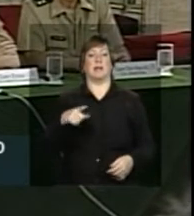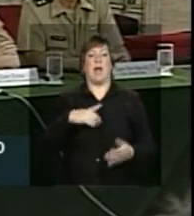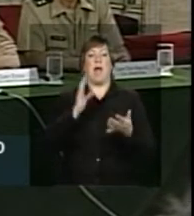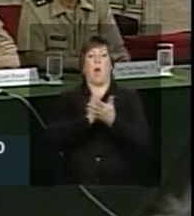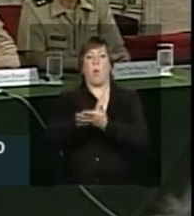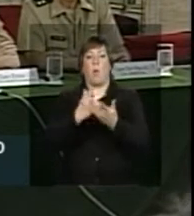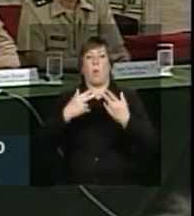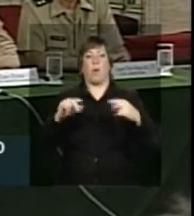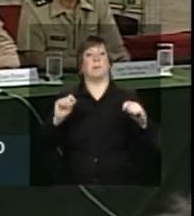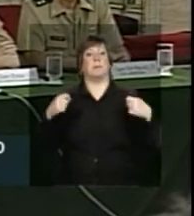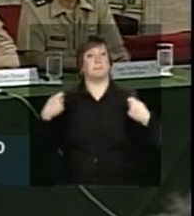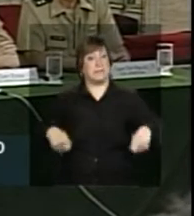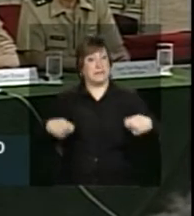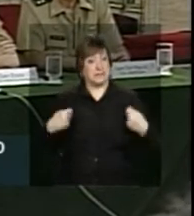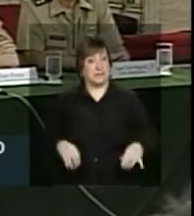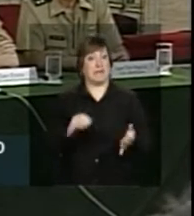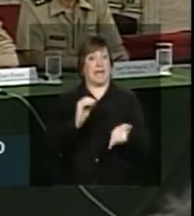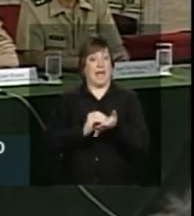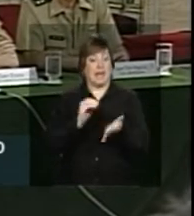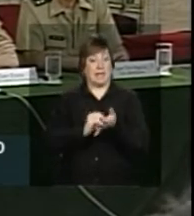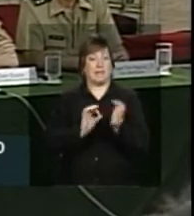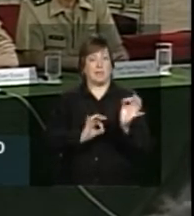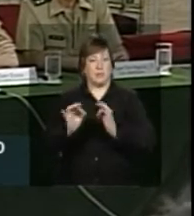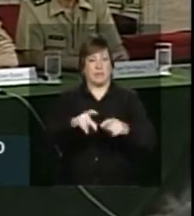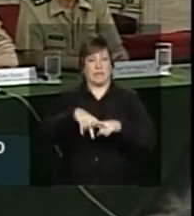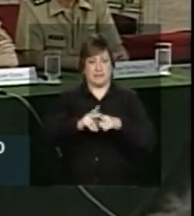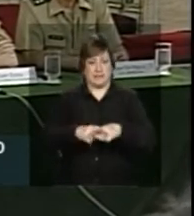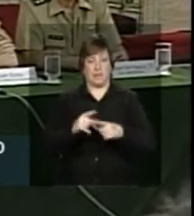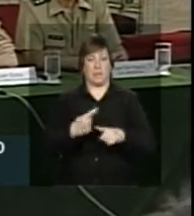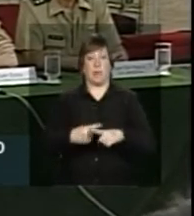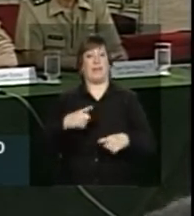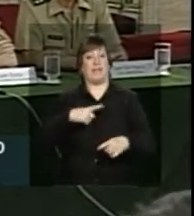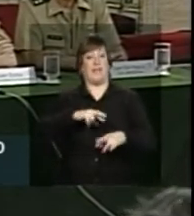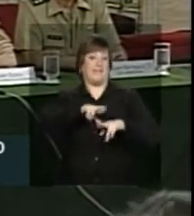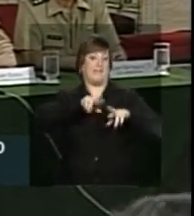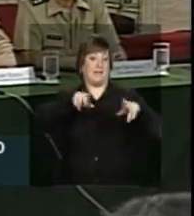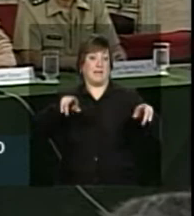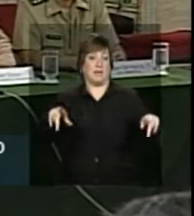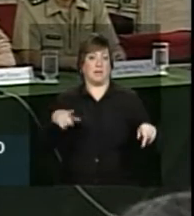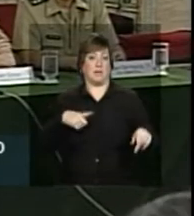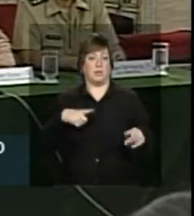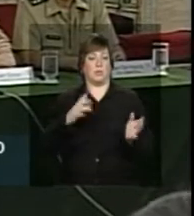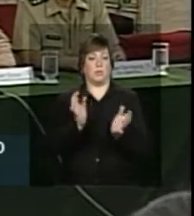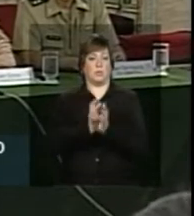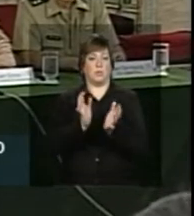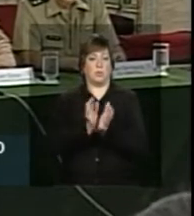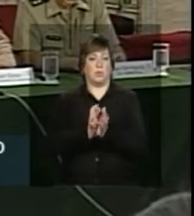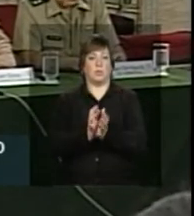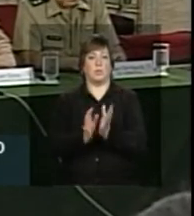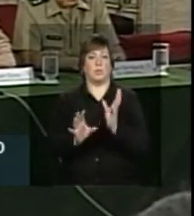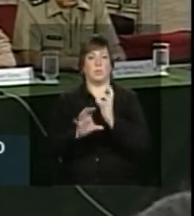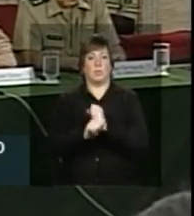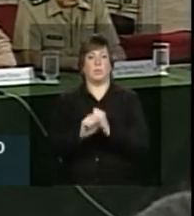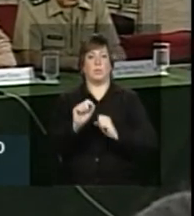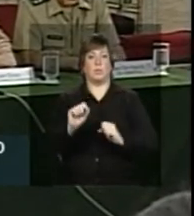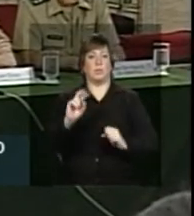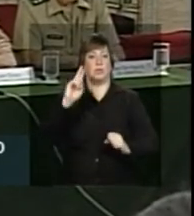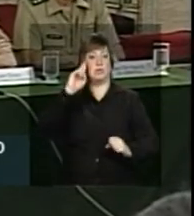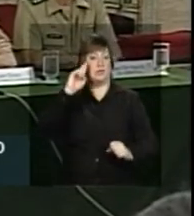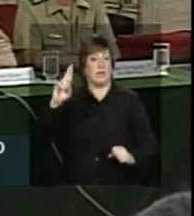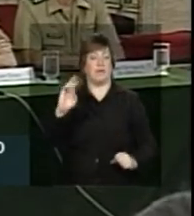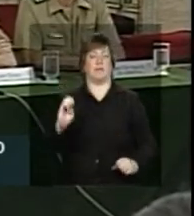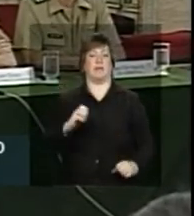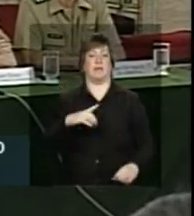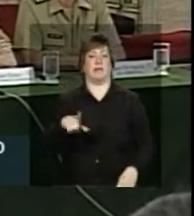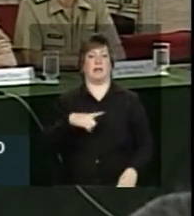ainda acertados, porque há variações no número de chefes de Estado, chefes de governo que possam vir